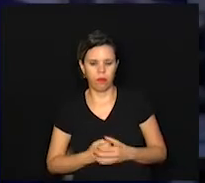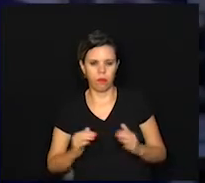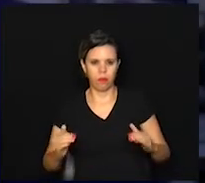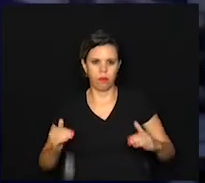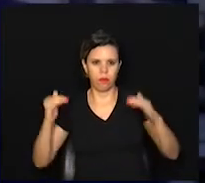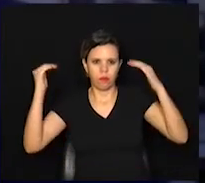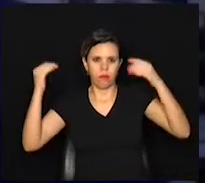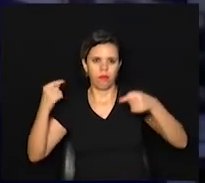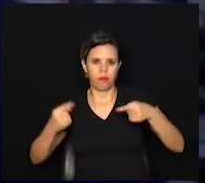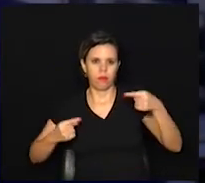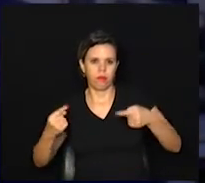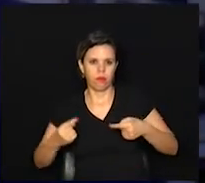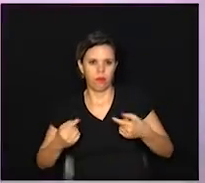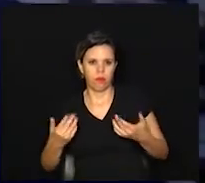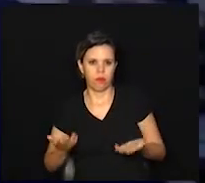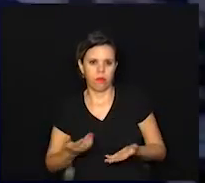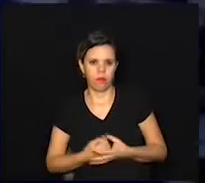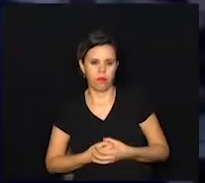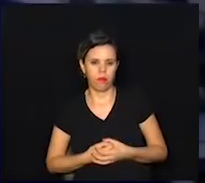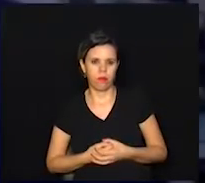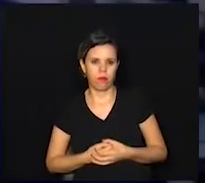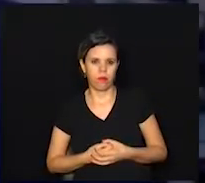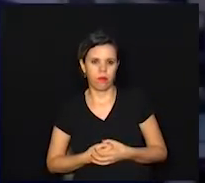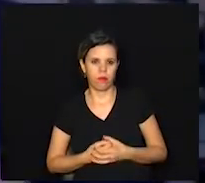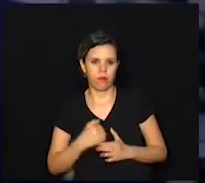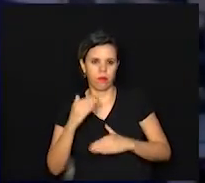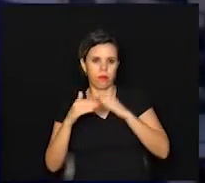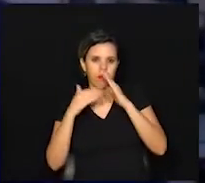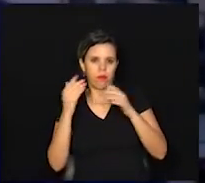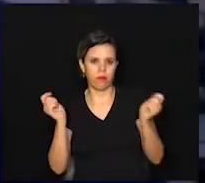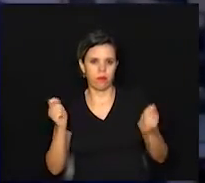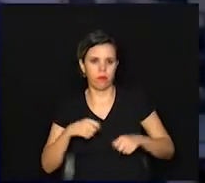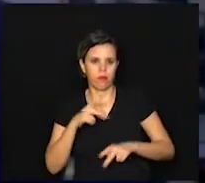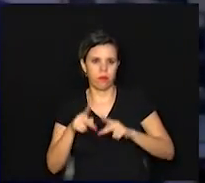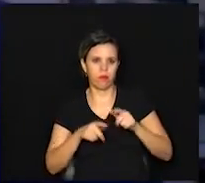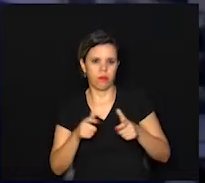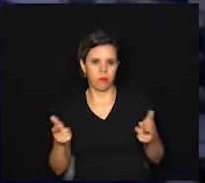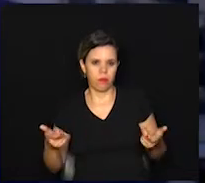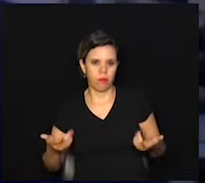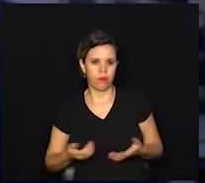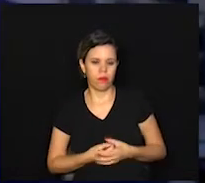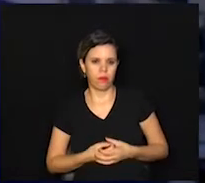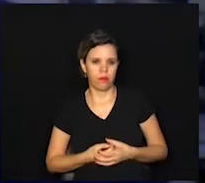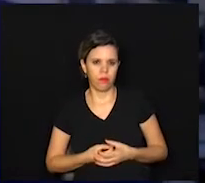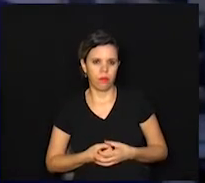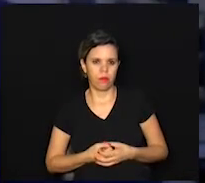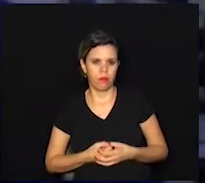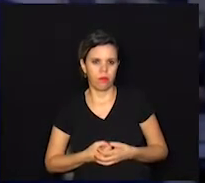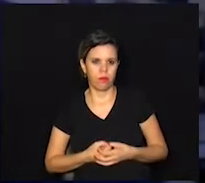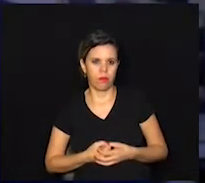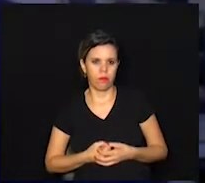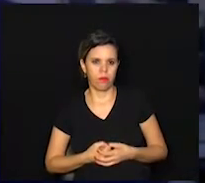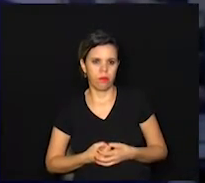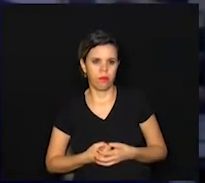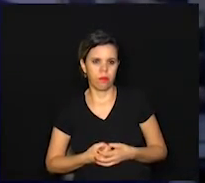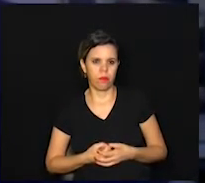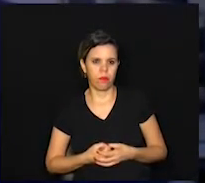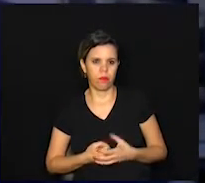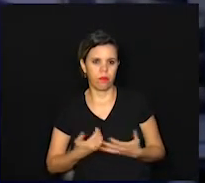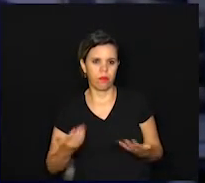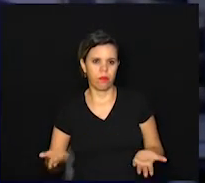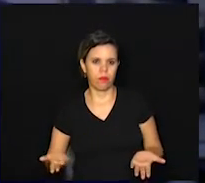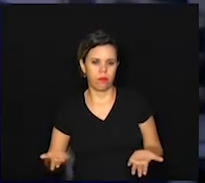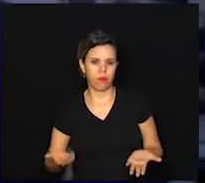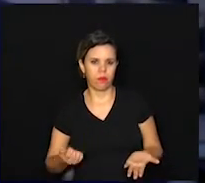esse debate, né, para envolver o máximo possível de pessoas, né, e assim por diante. Então, um